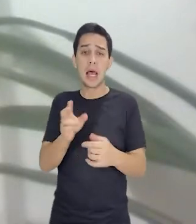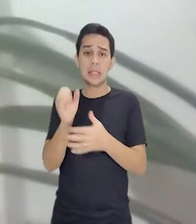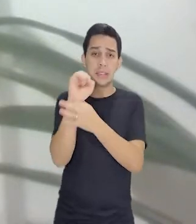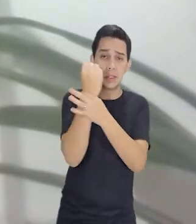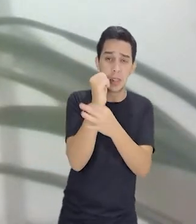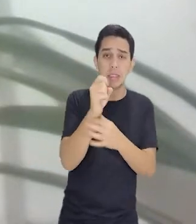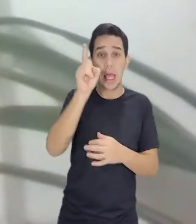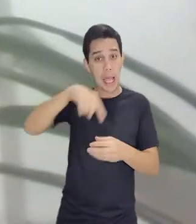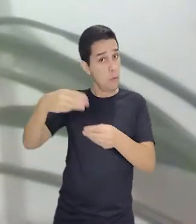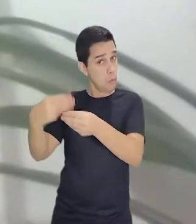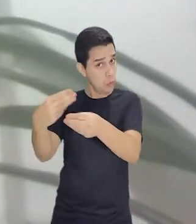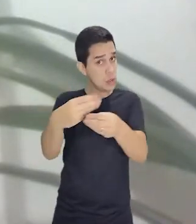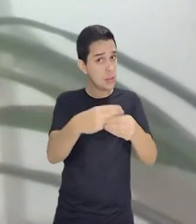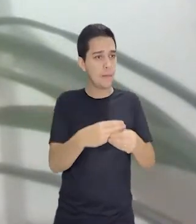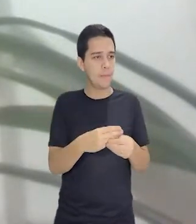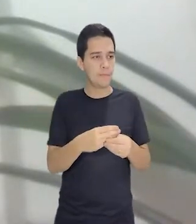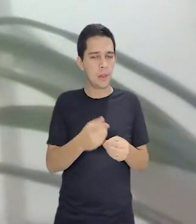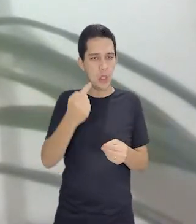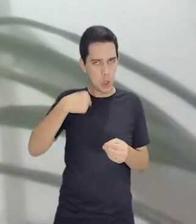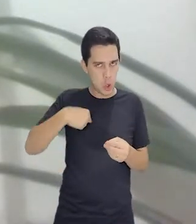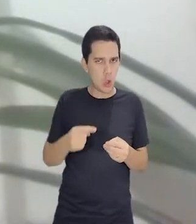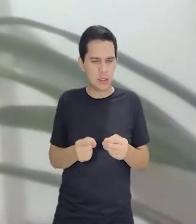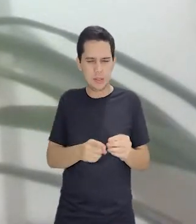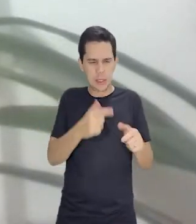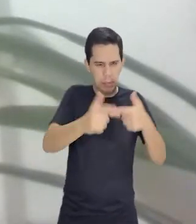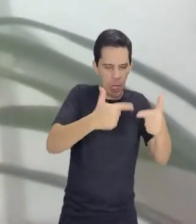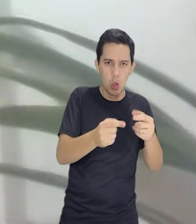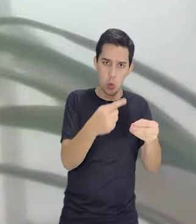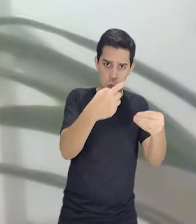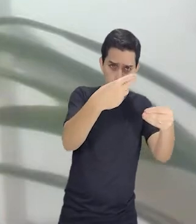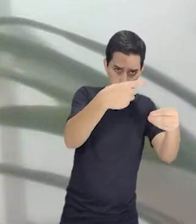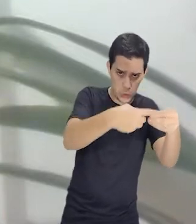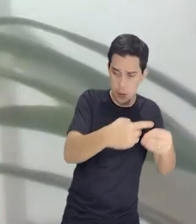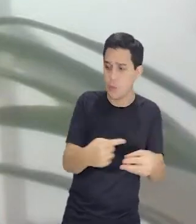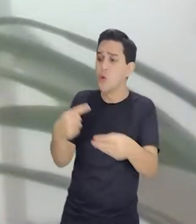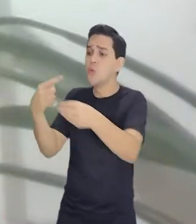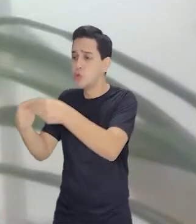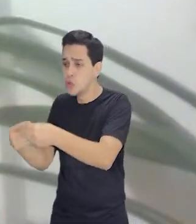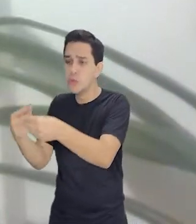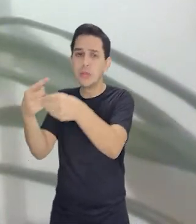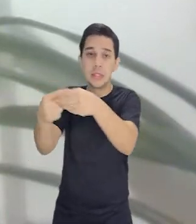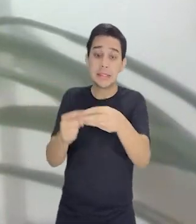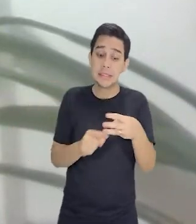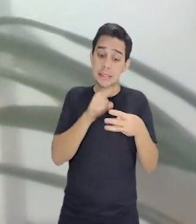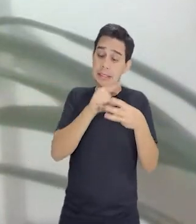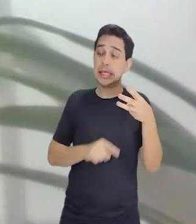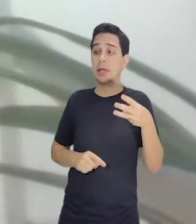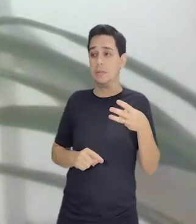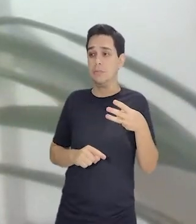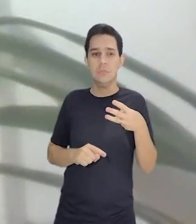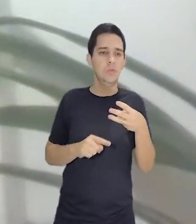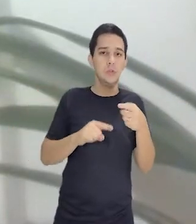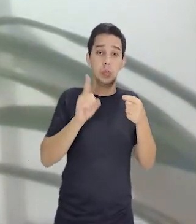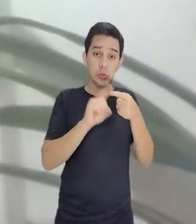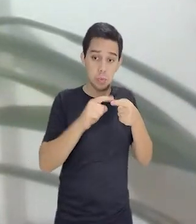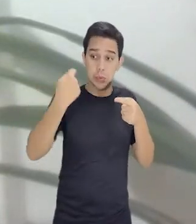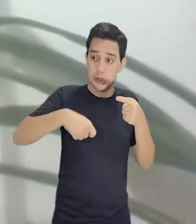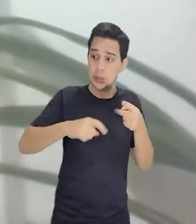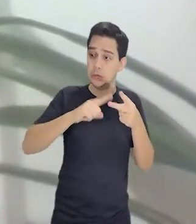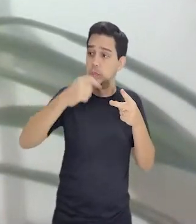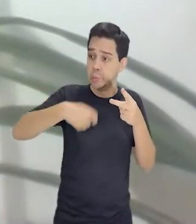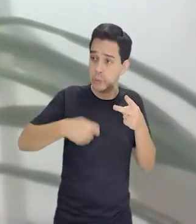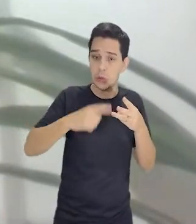em relação a esses 3 planos, porque na visão do Ministério Público, as 3 redes devem voltar a funcionar no